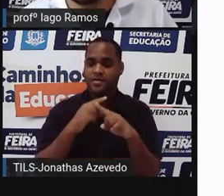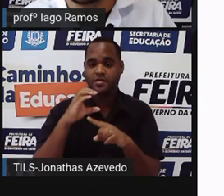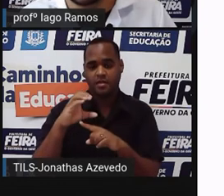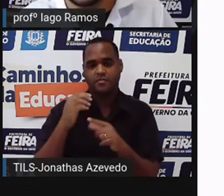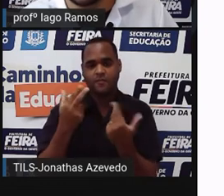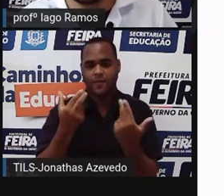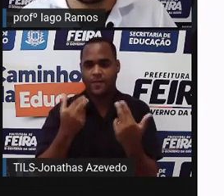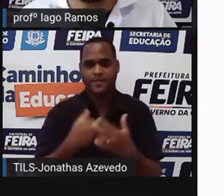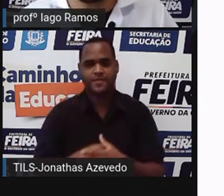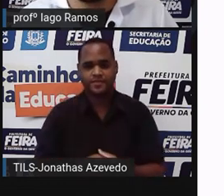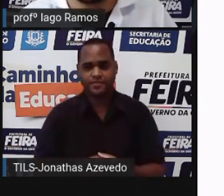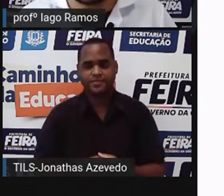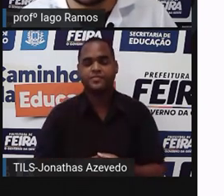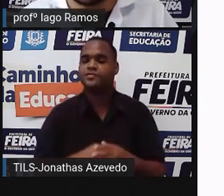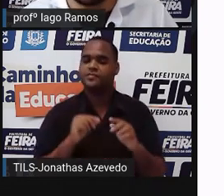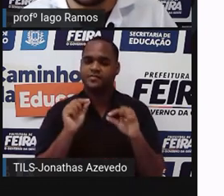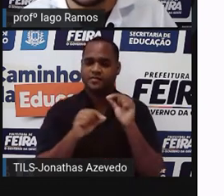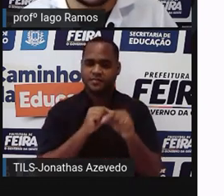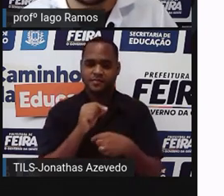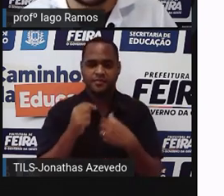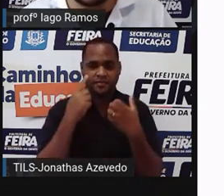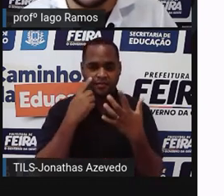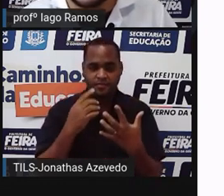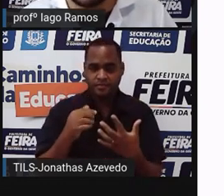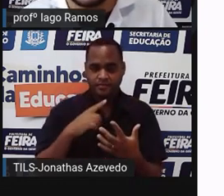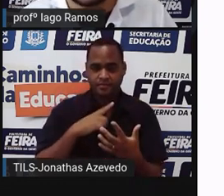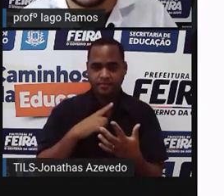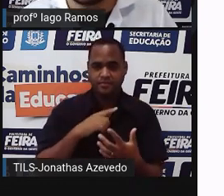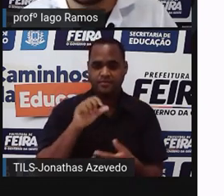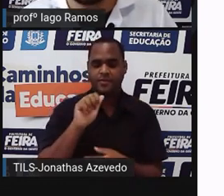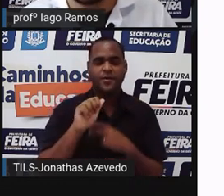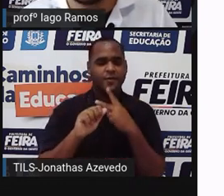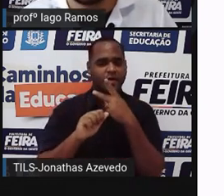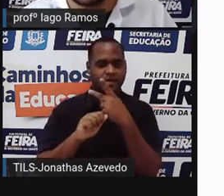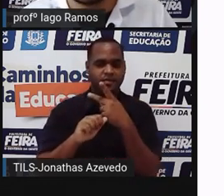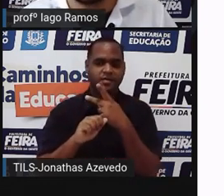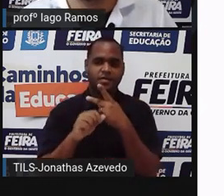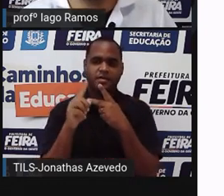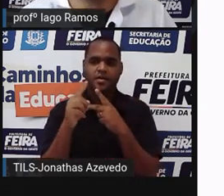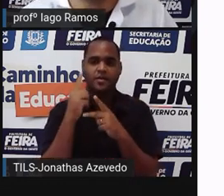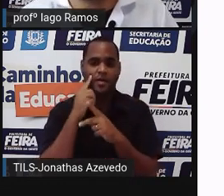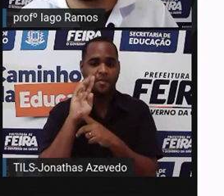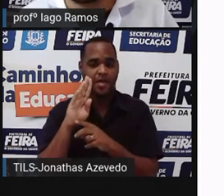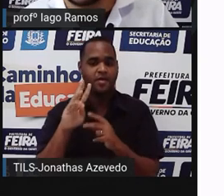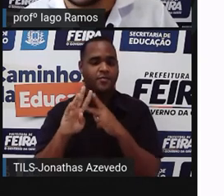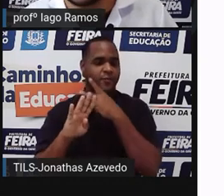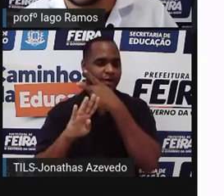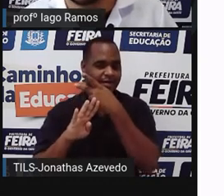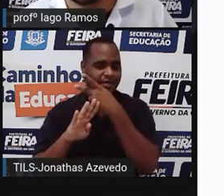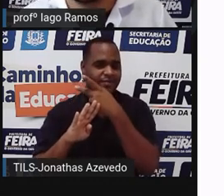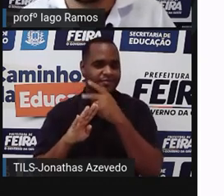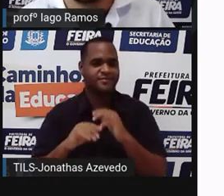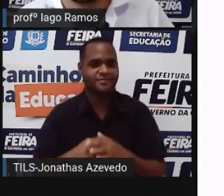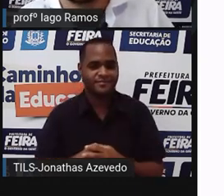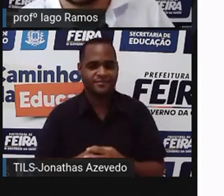bom? E aí, o que é que eu vou fazer? Eu vou pegar, assim, o A ao quadrado e vou somar com o B ao quadrado. Olha